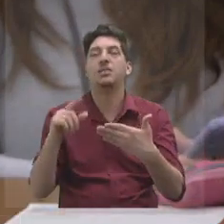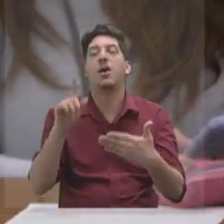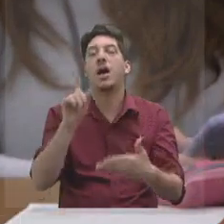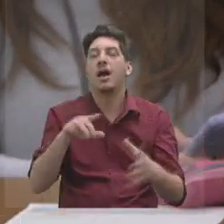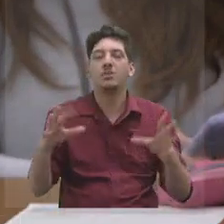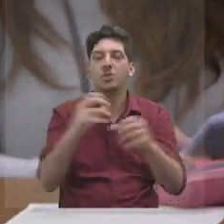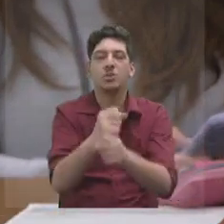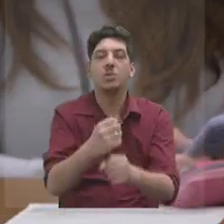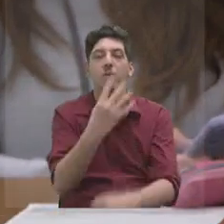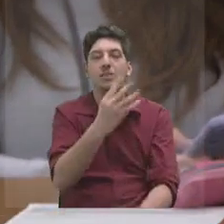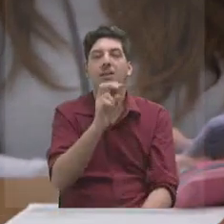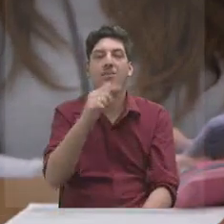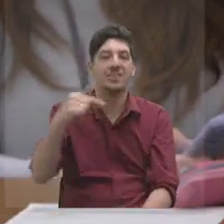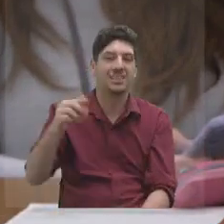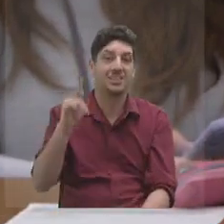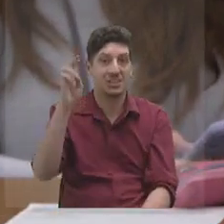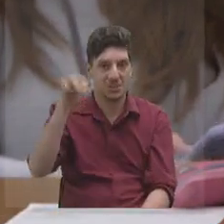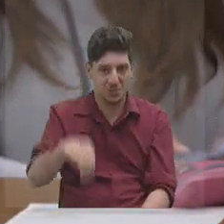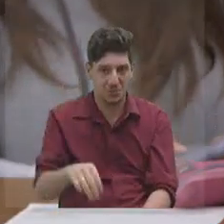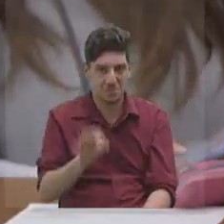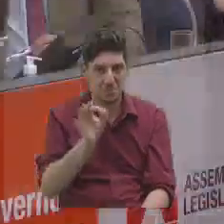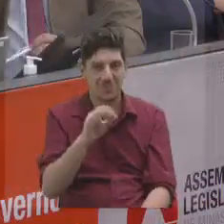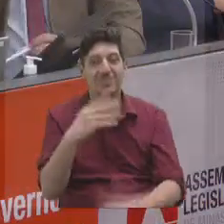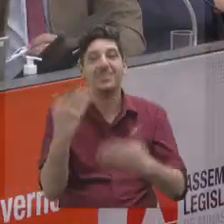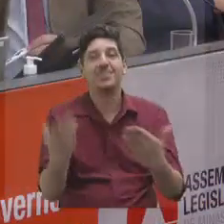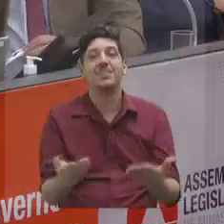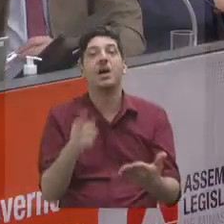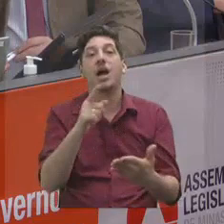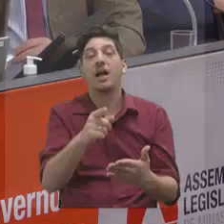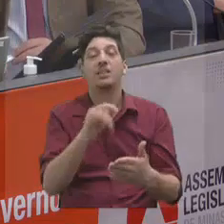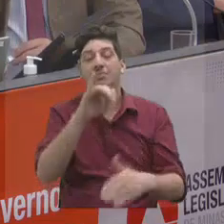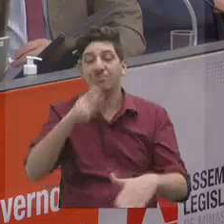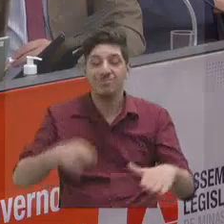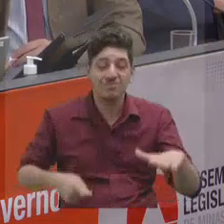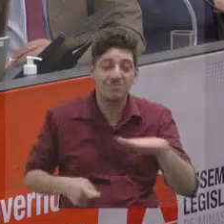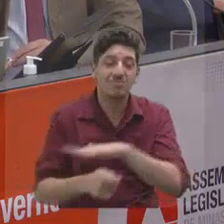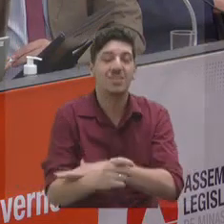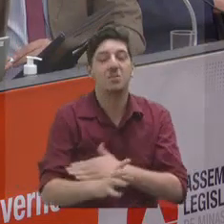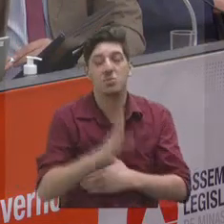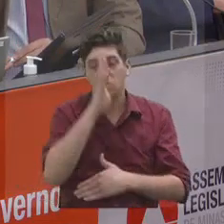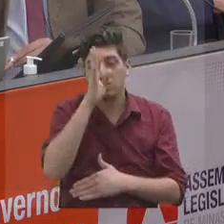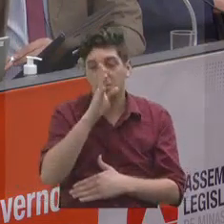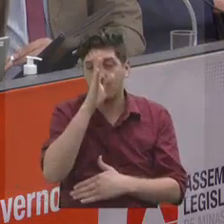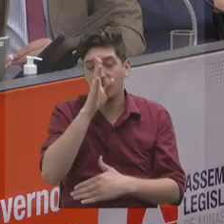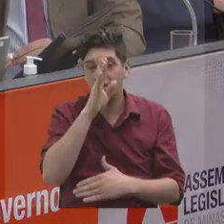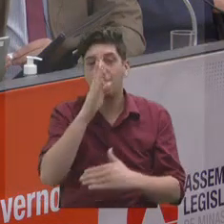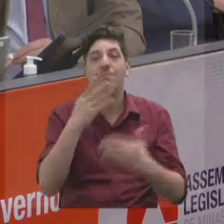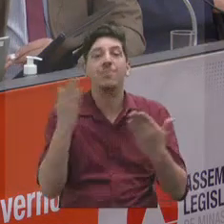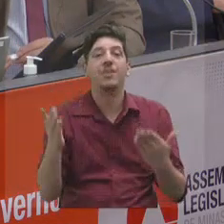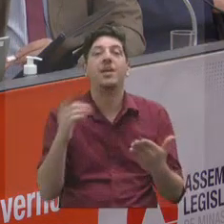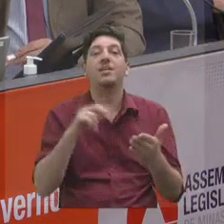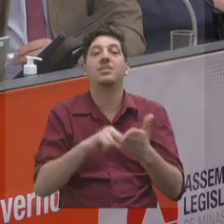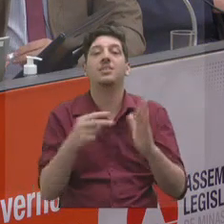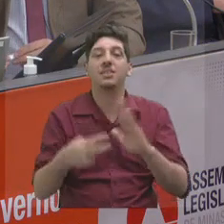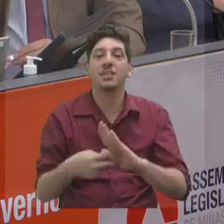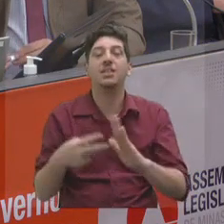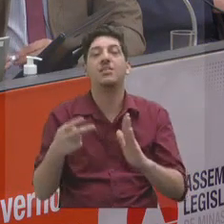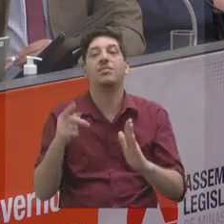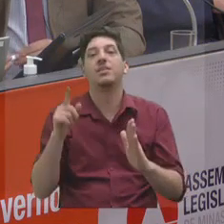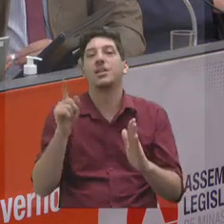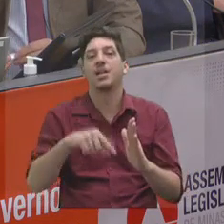km Então esse volume de investimento né é ele representa aí né assim